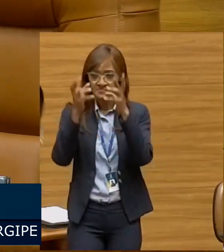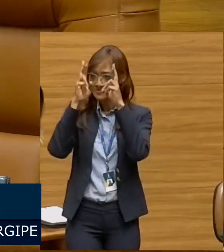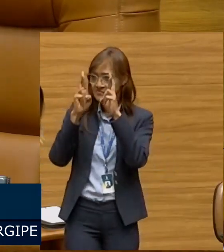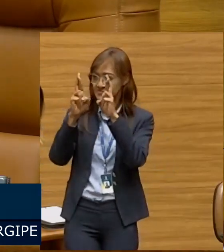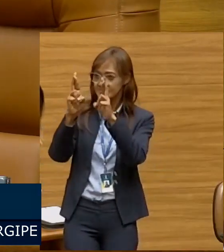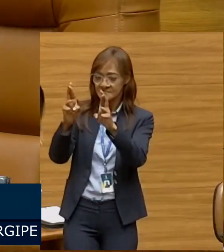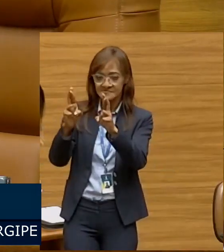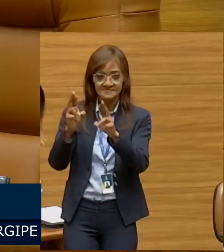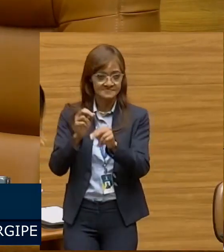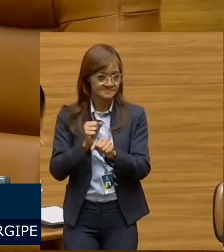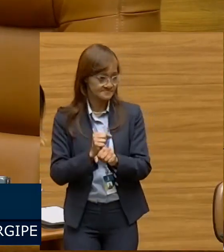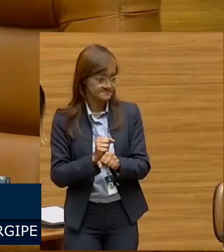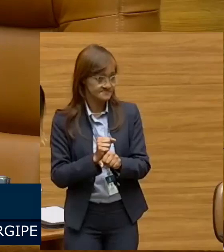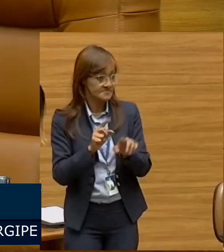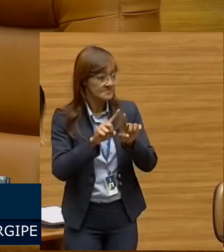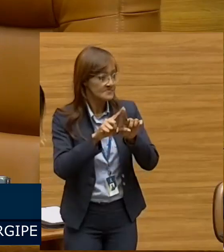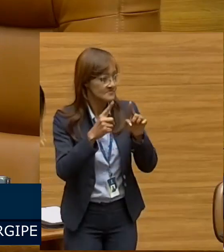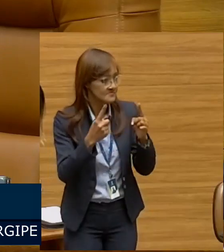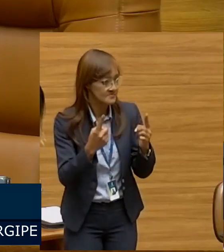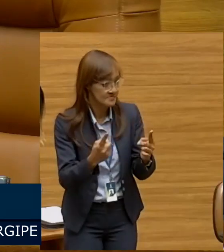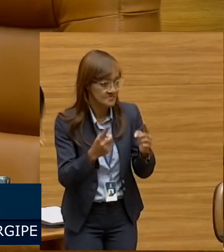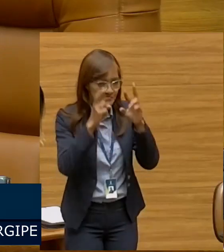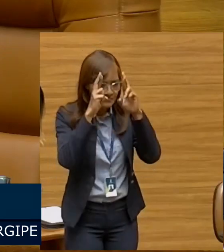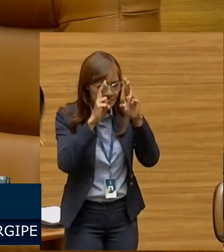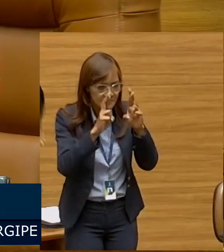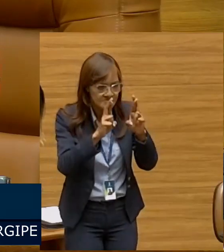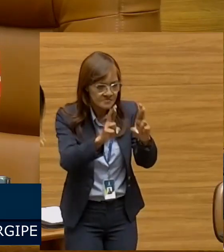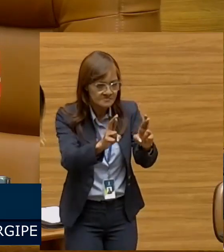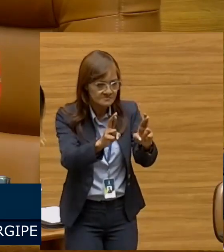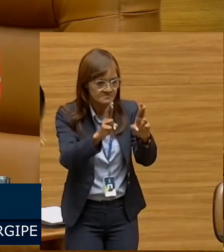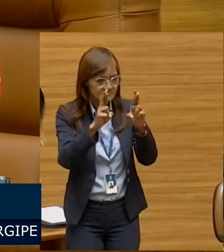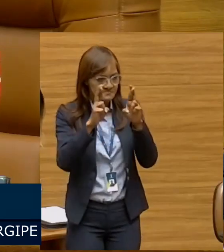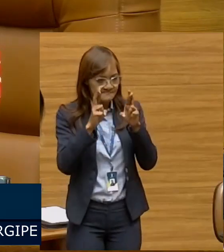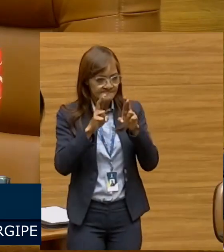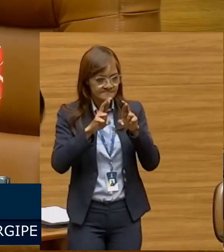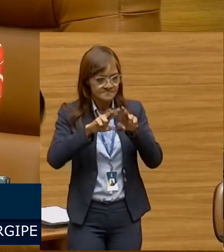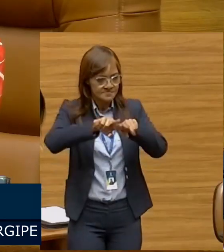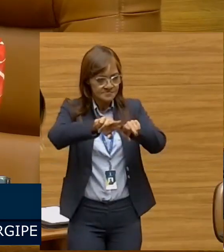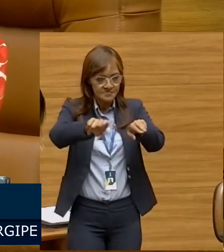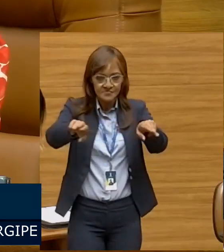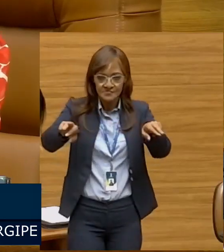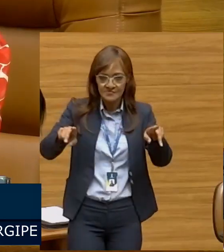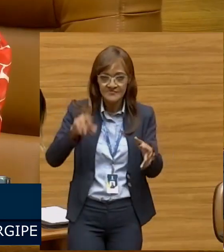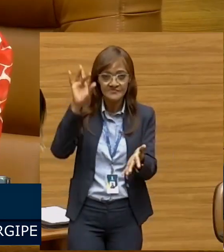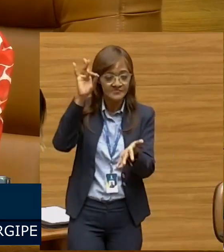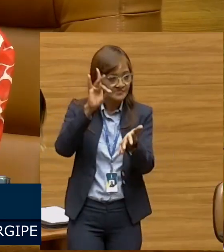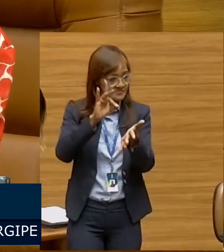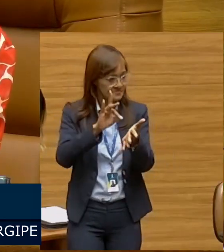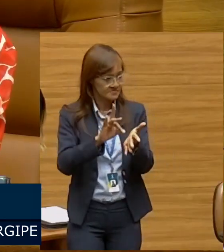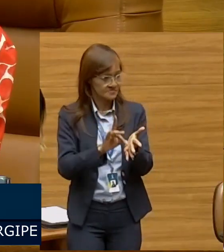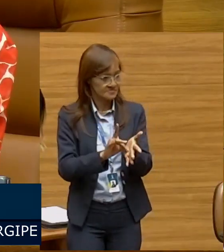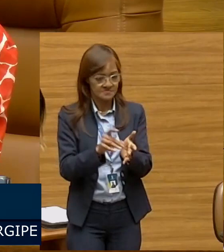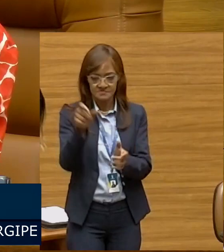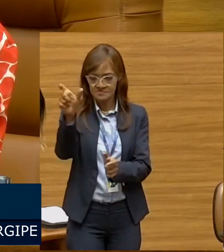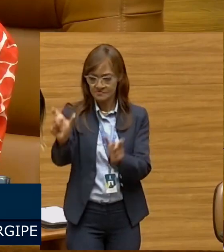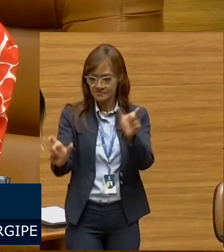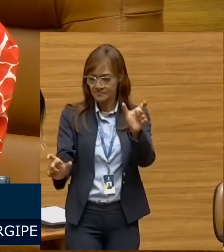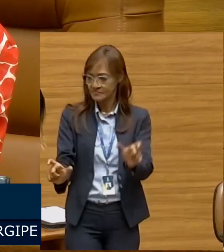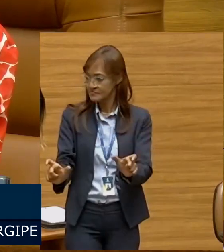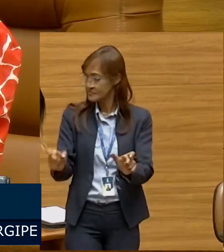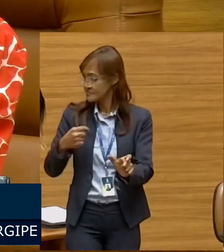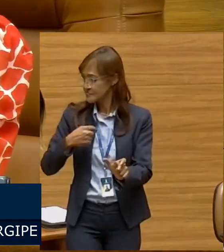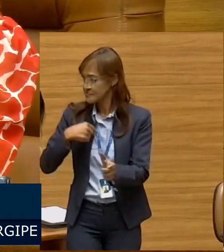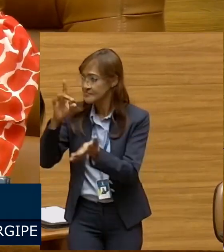respeito. Eu acho que quando há respeito à diversidade, né, às diferenças,